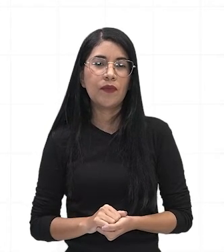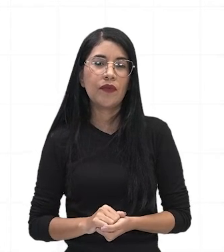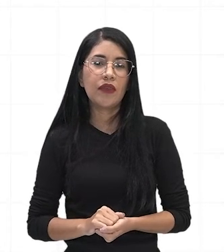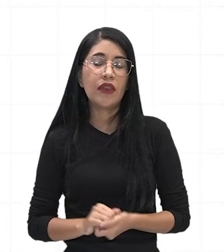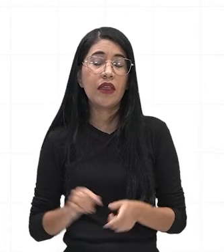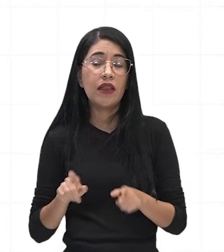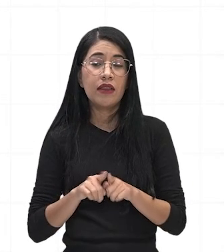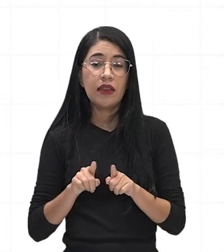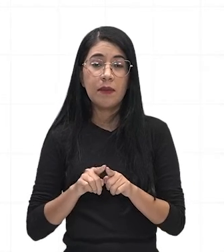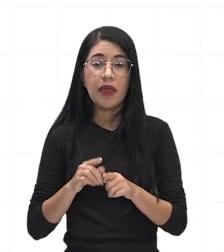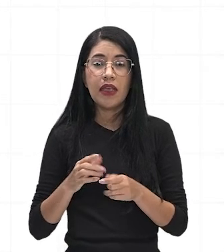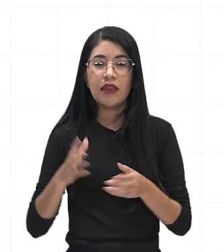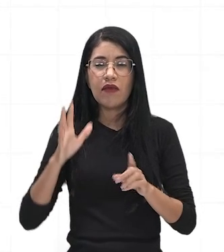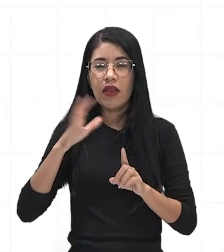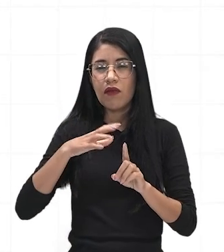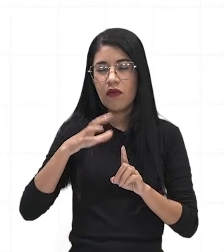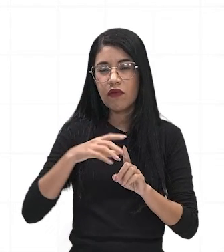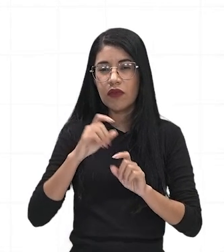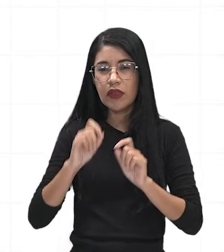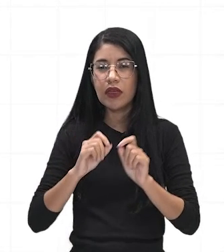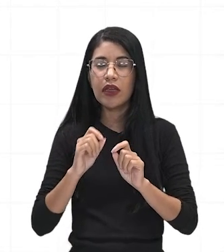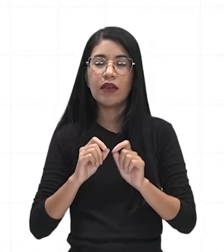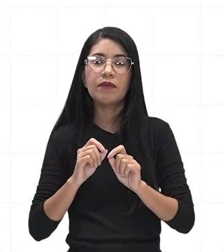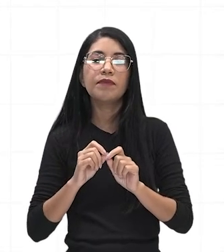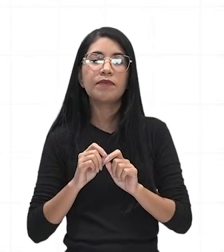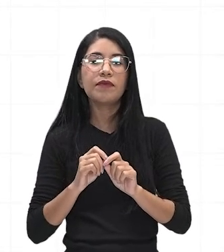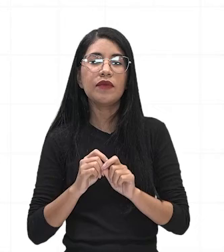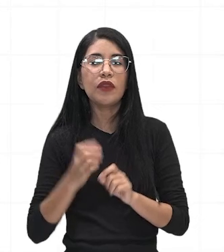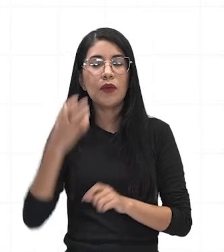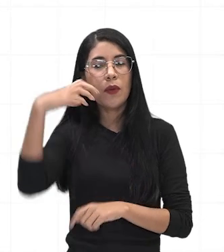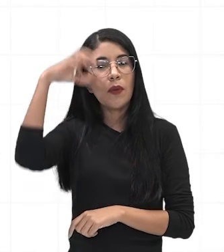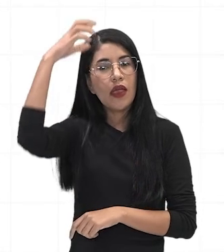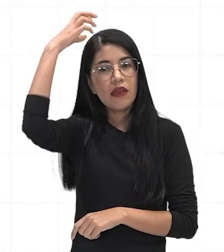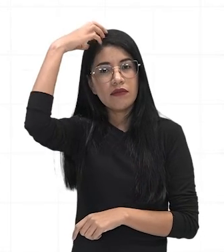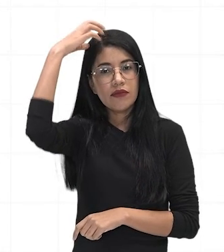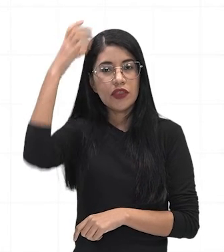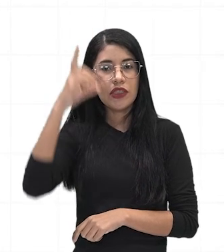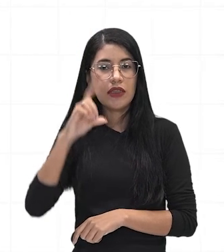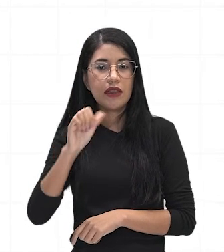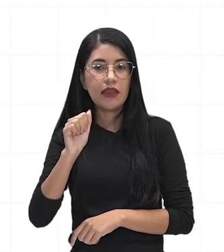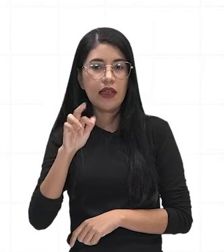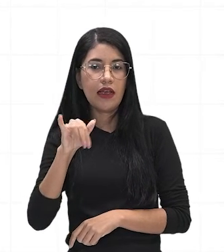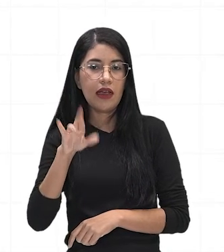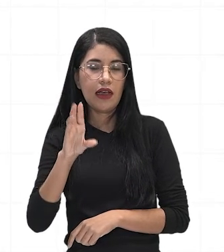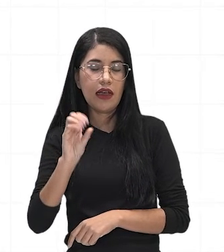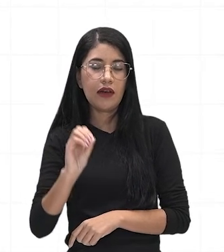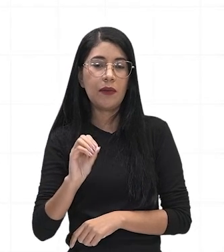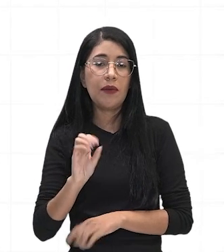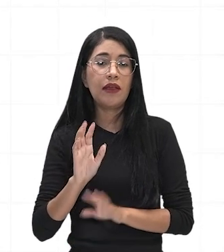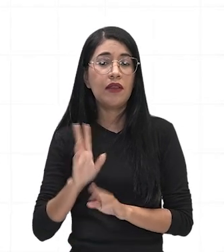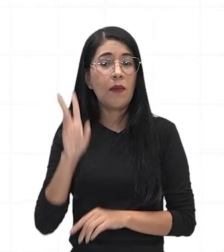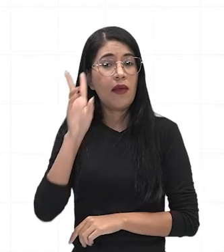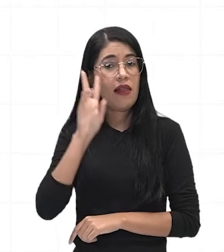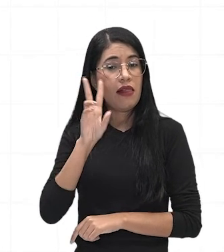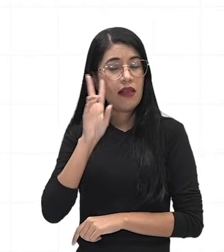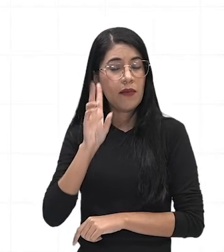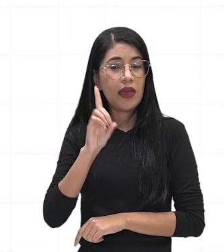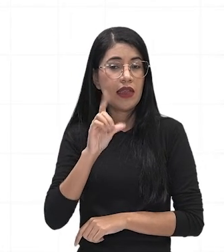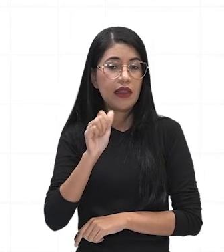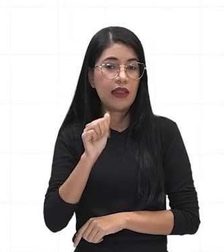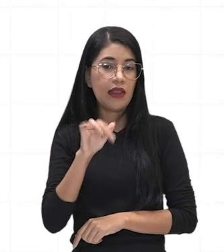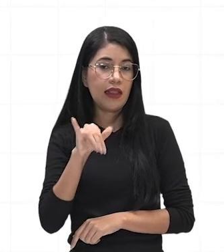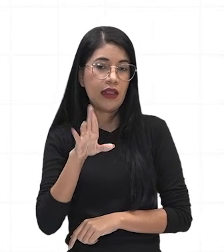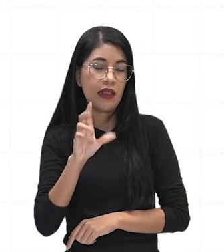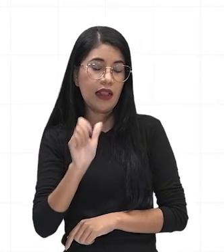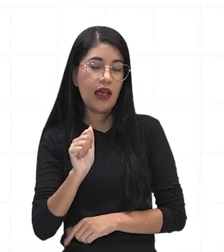grande impulso sobre o reinado, então, de Dário, tá? Lembra que foi Dário que realmente